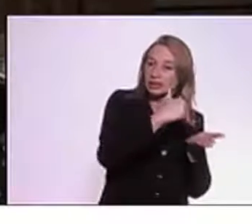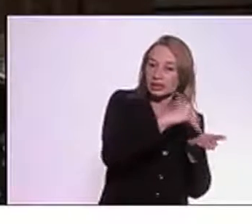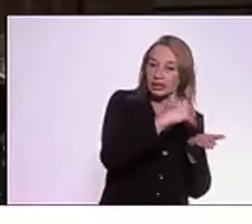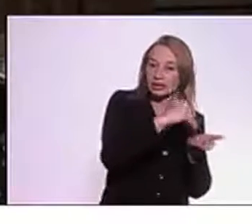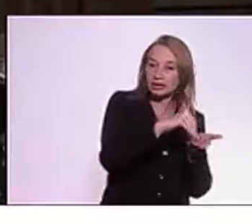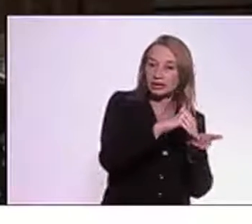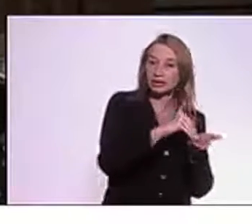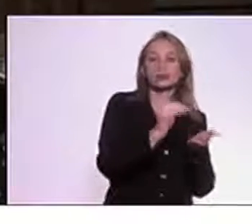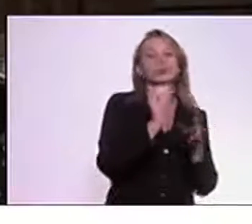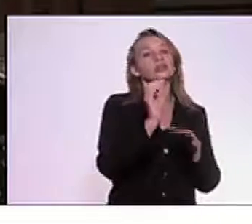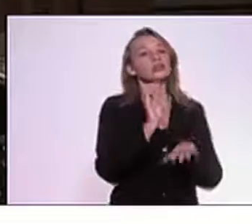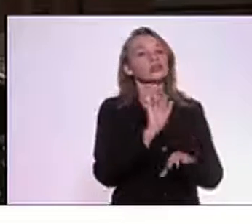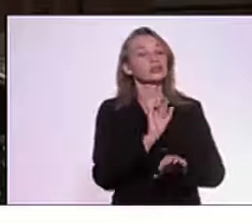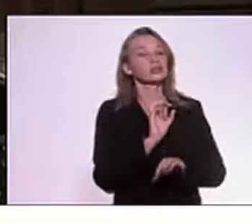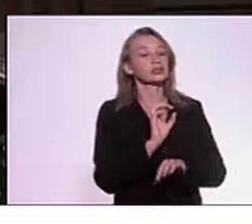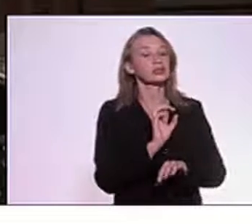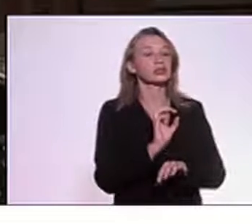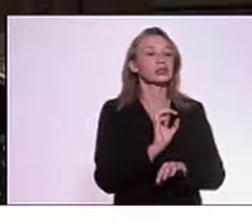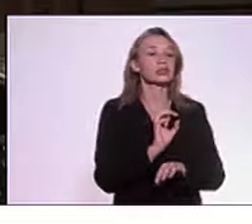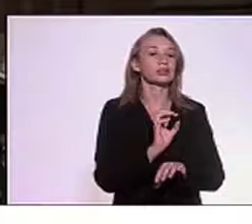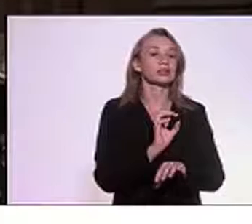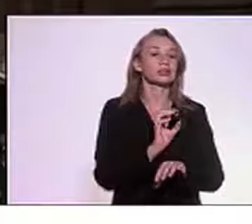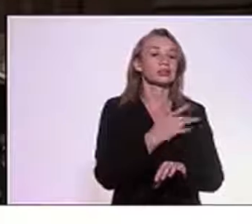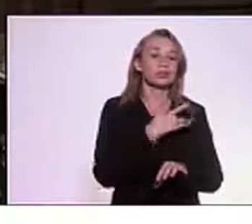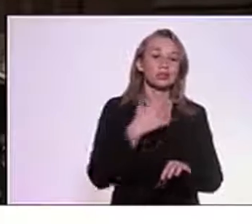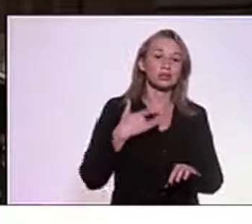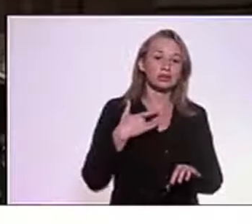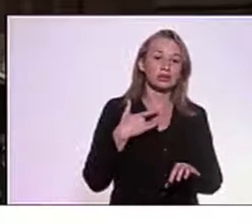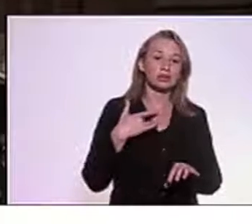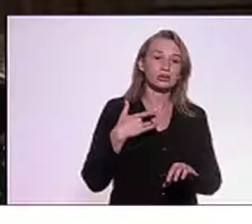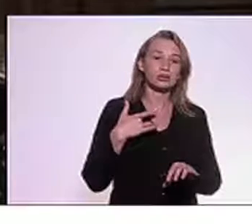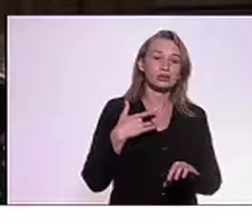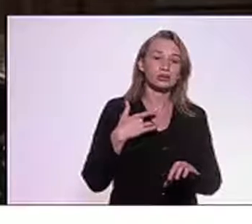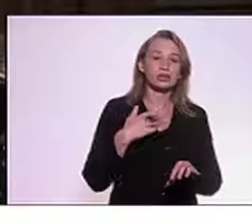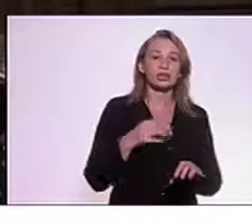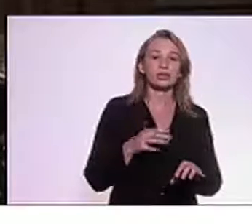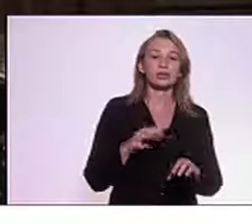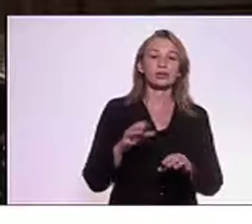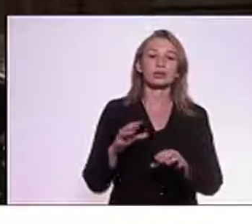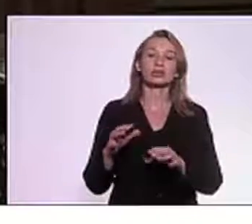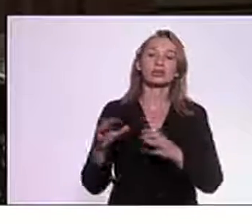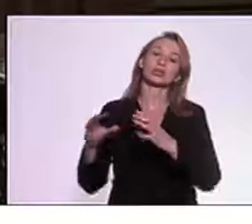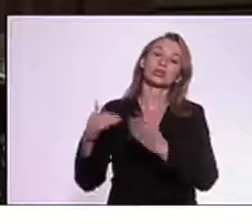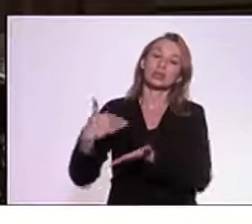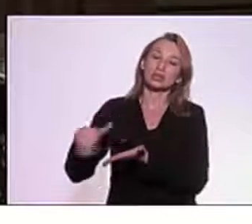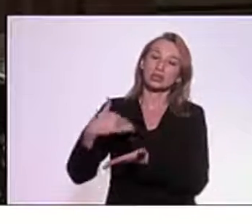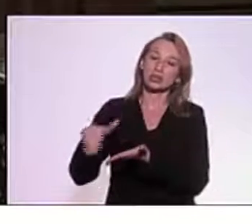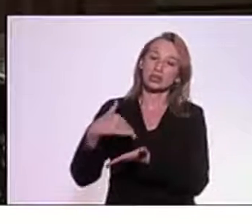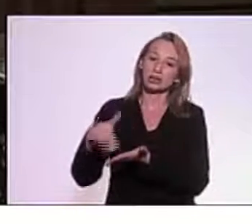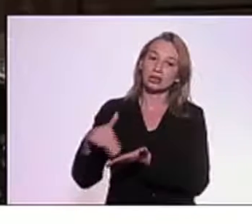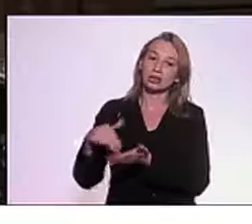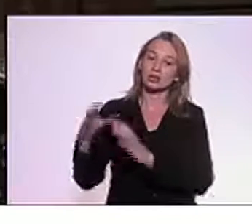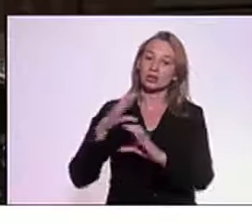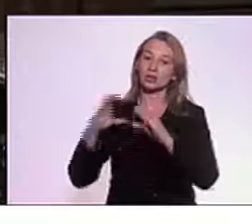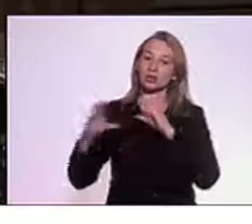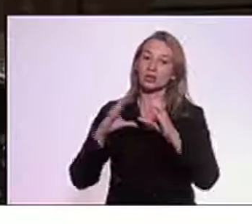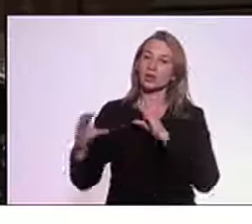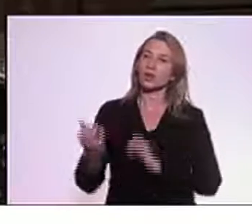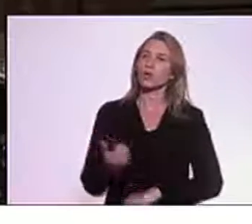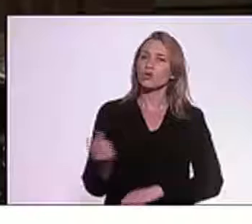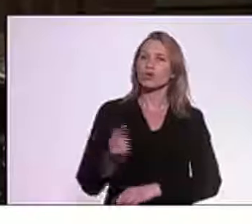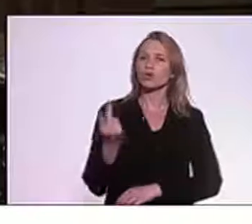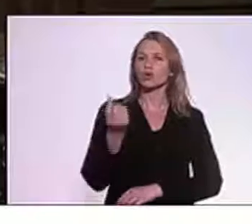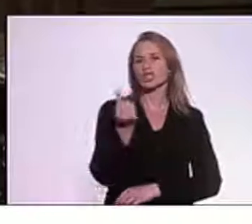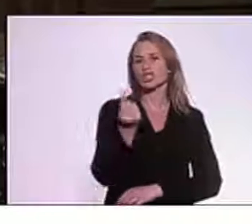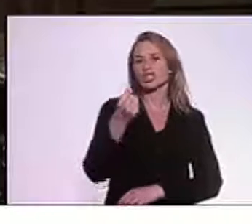Estado de Saúde para a Subsecretaria da Comunicação no valor de 6 milhões. E